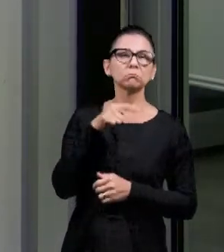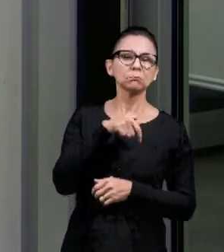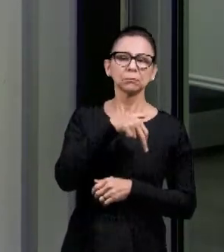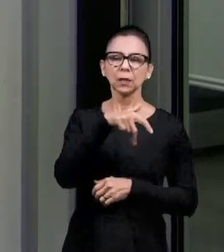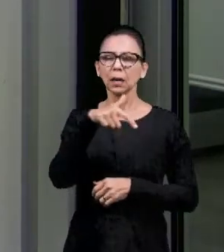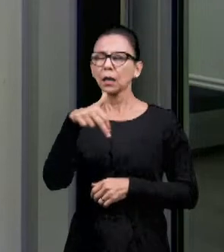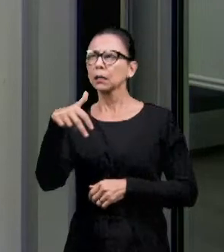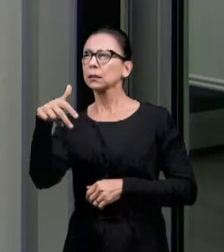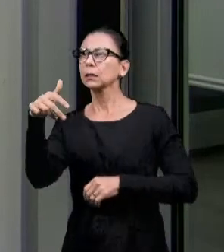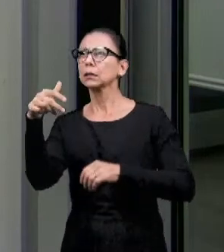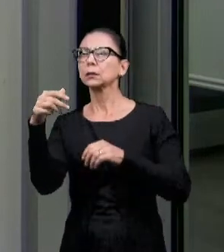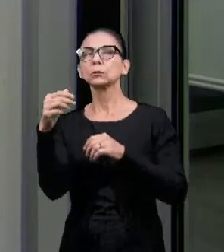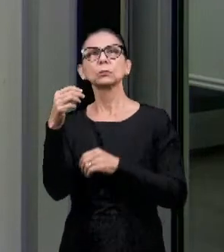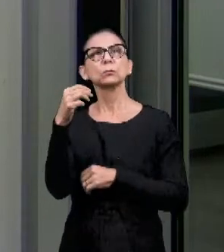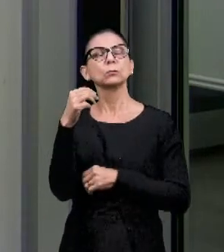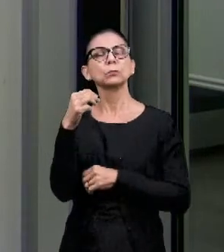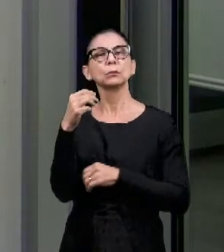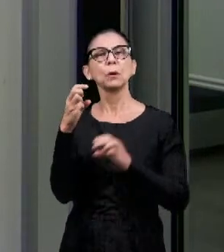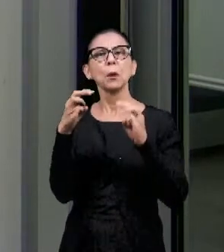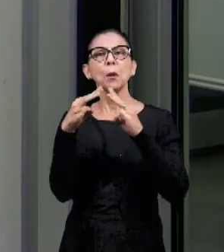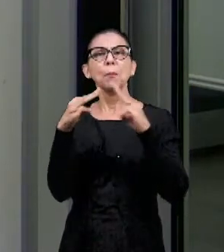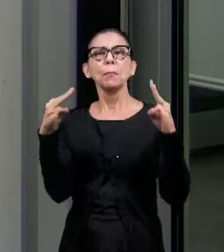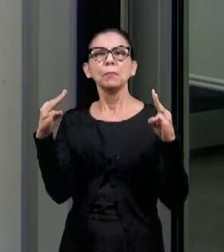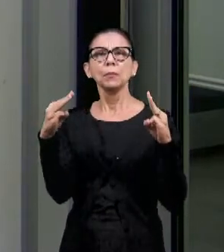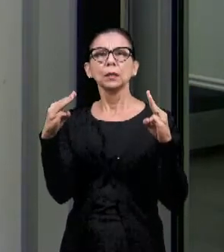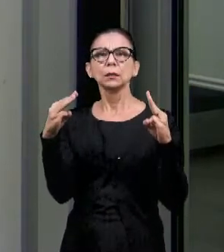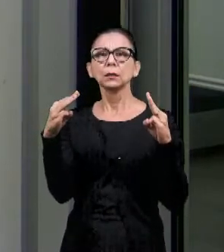dou de cara com o homem do sonho.